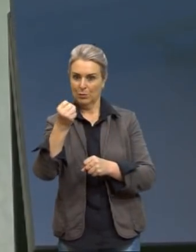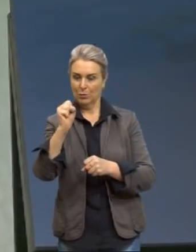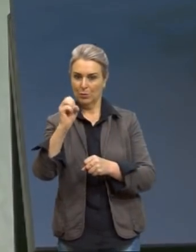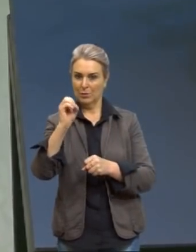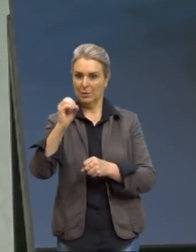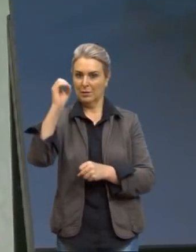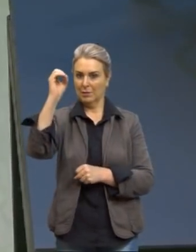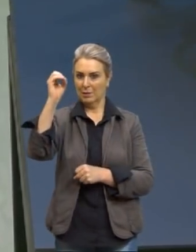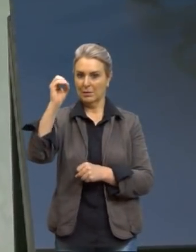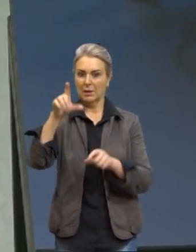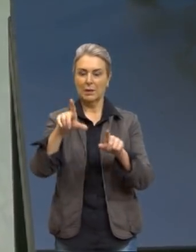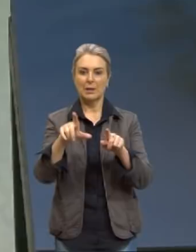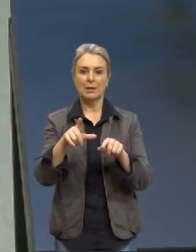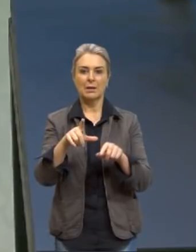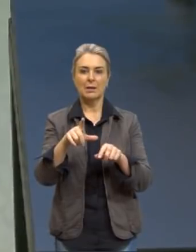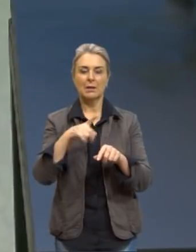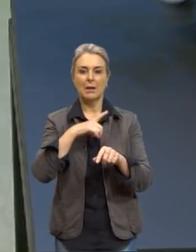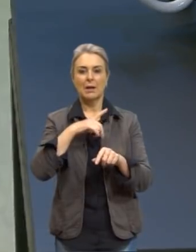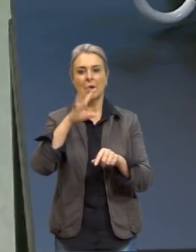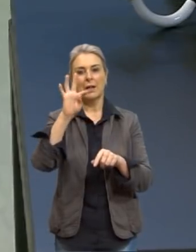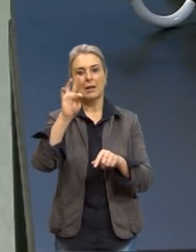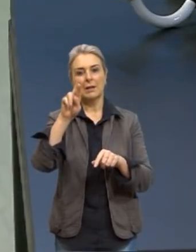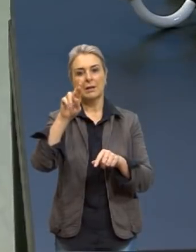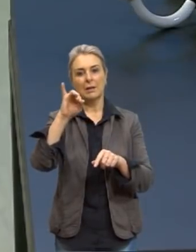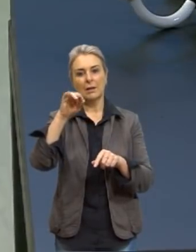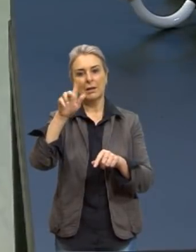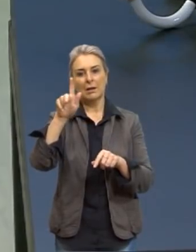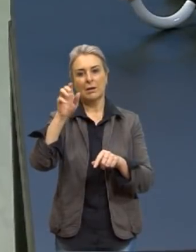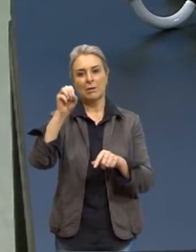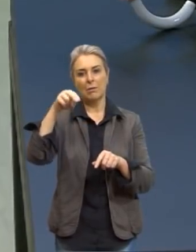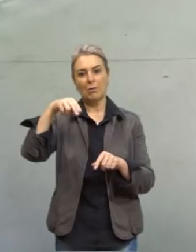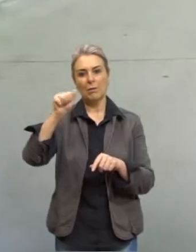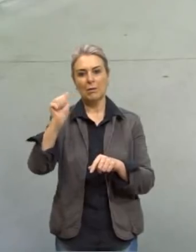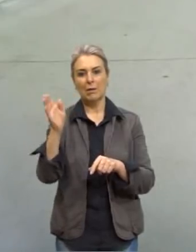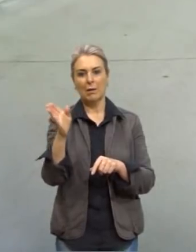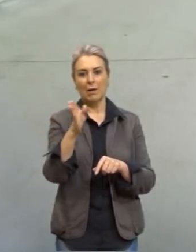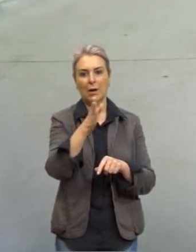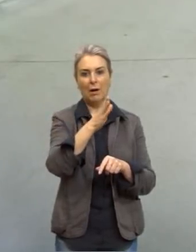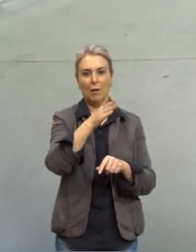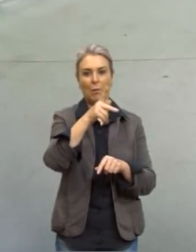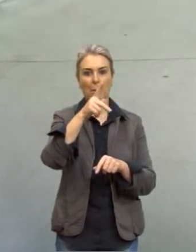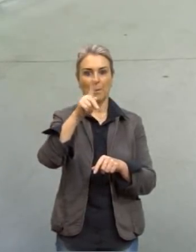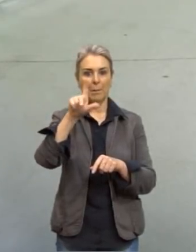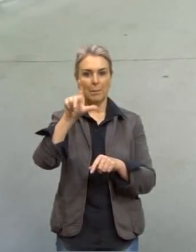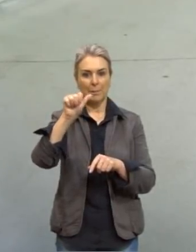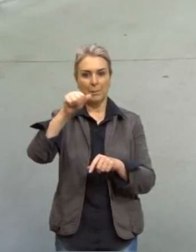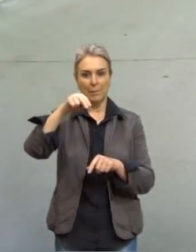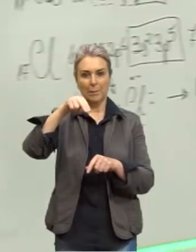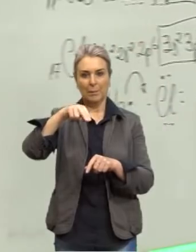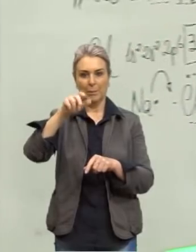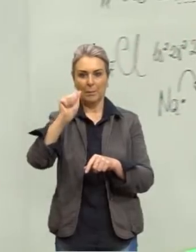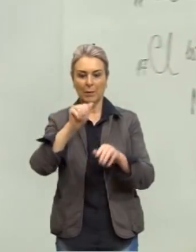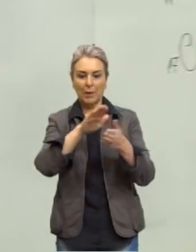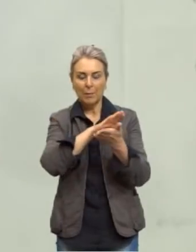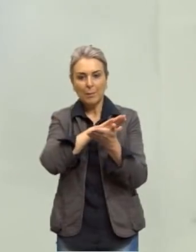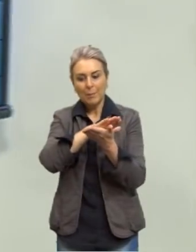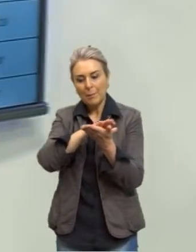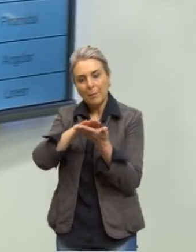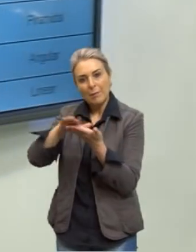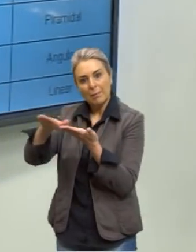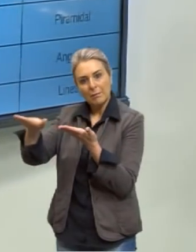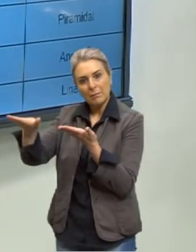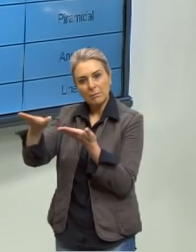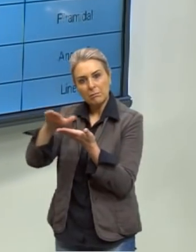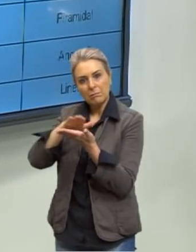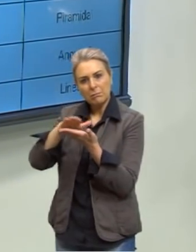ea trigonal plana essas tem mais geometria professor tem umas a gente não trabalha com todas